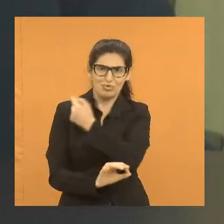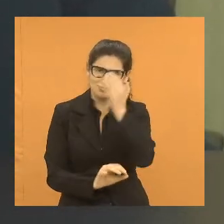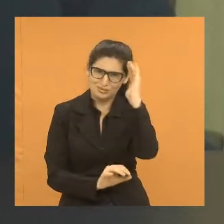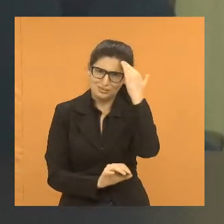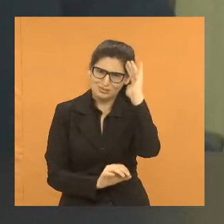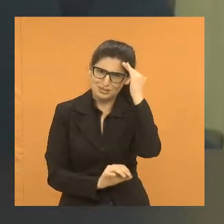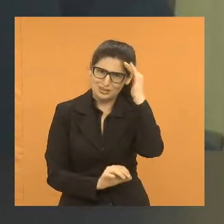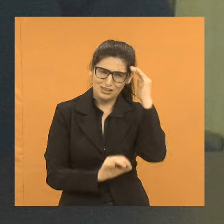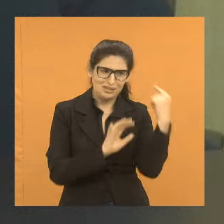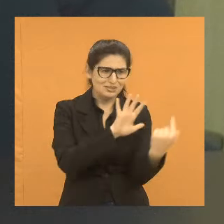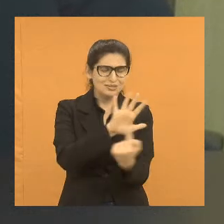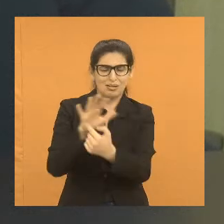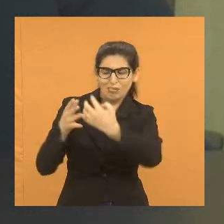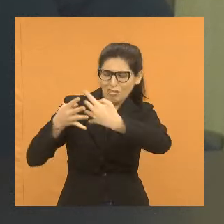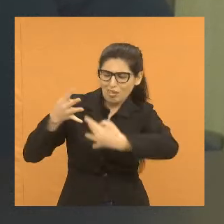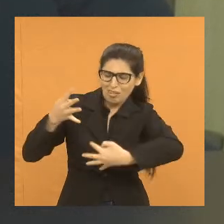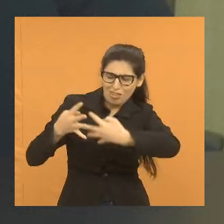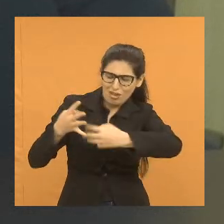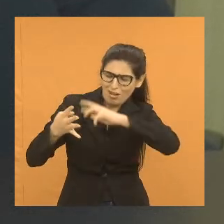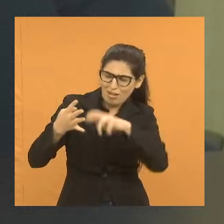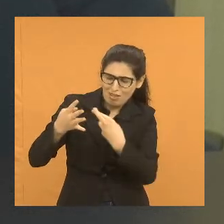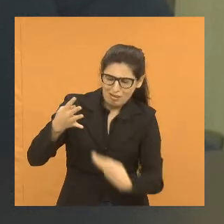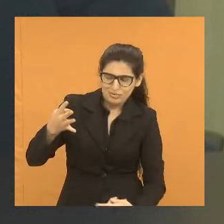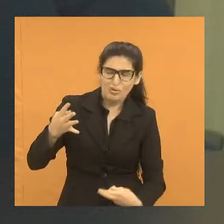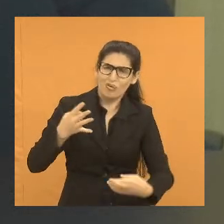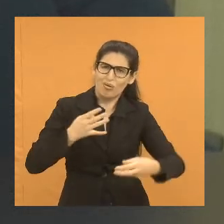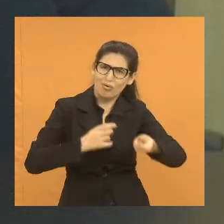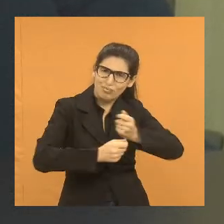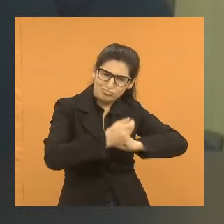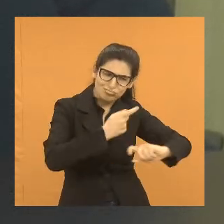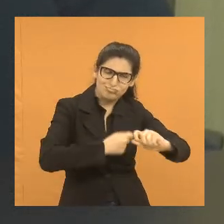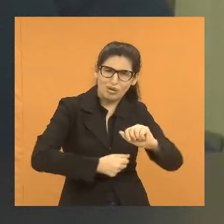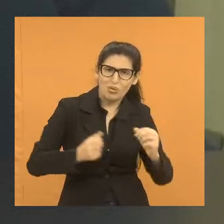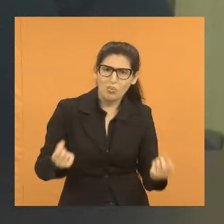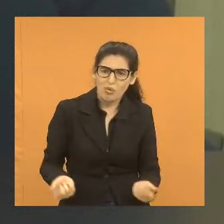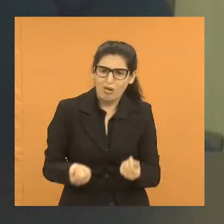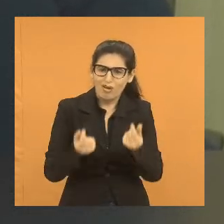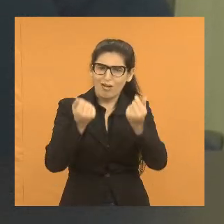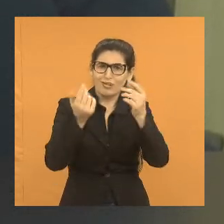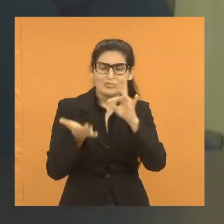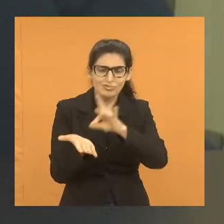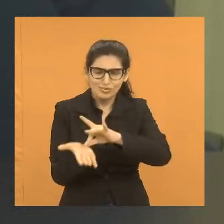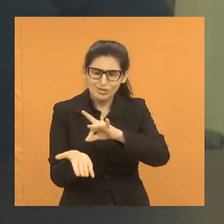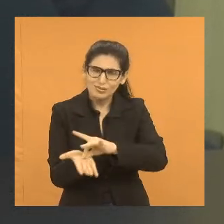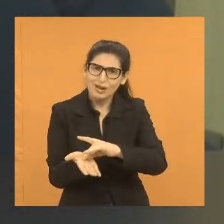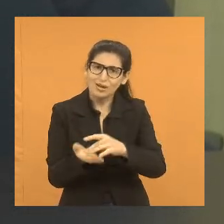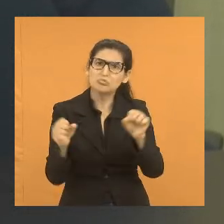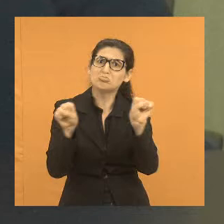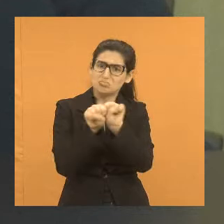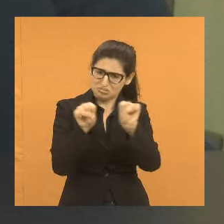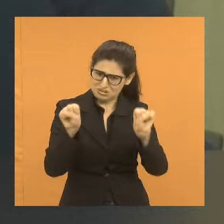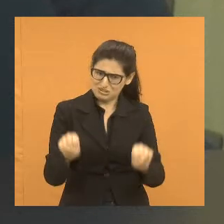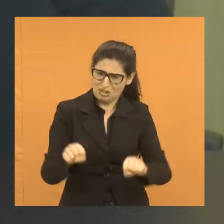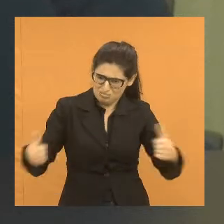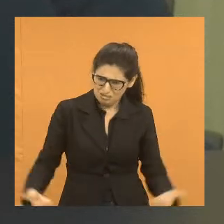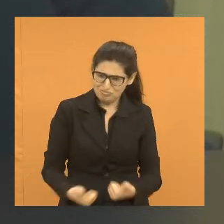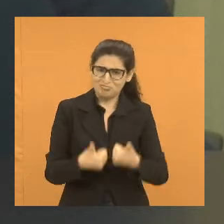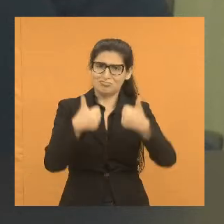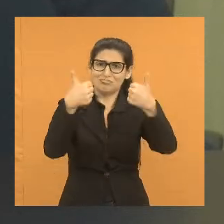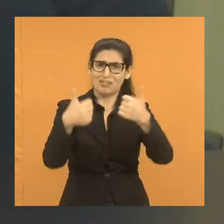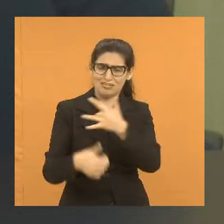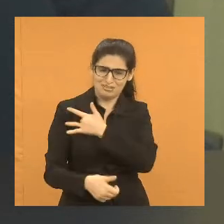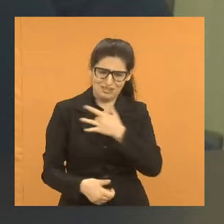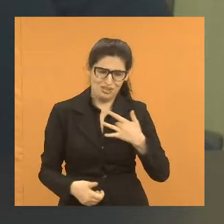apresentação da prestação de contas em números reais, né? Eu acho isso muito importante para a gente ver como que o sistema da saúde